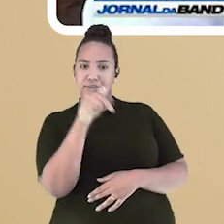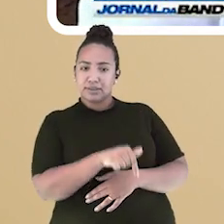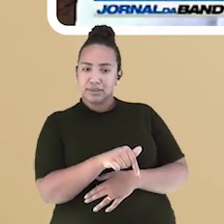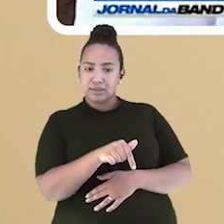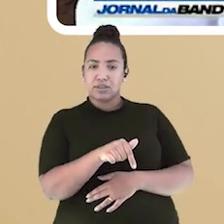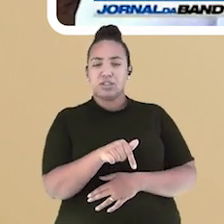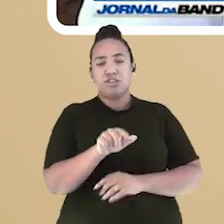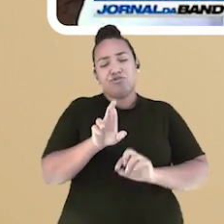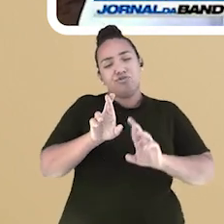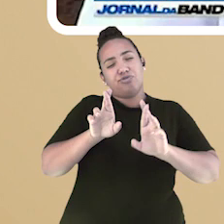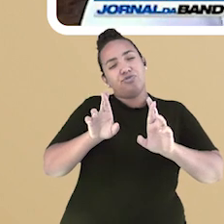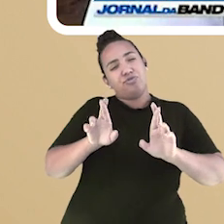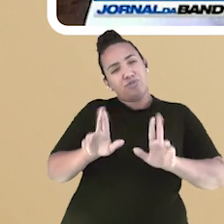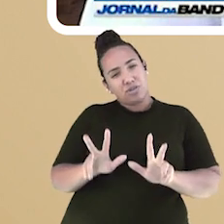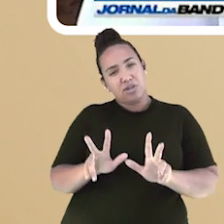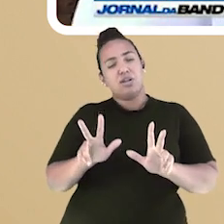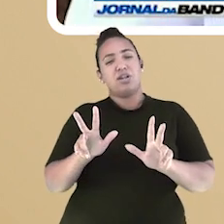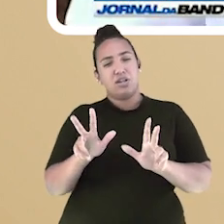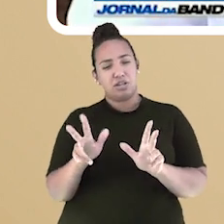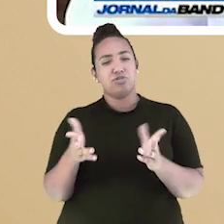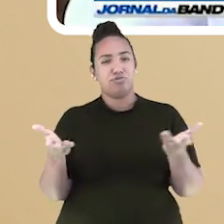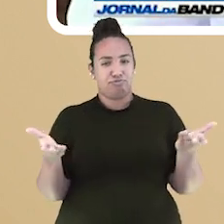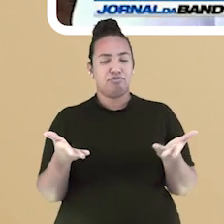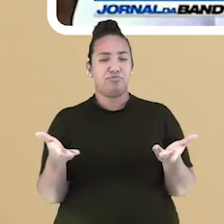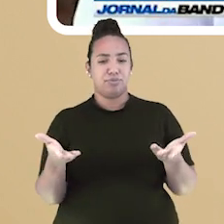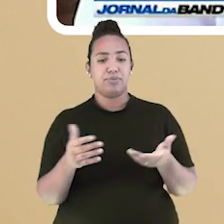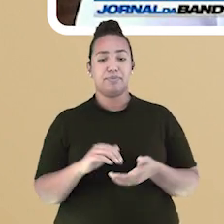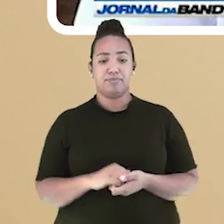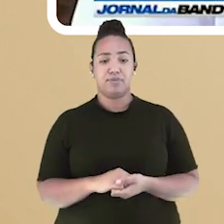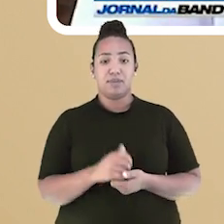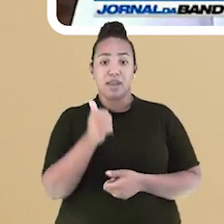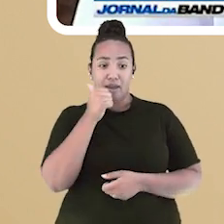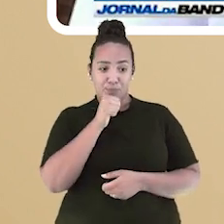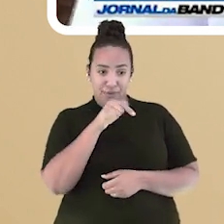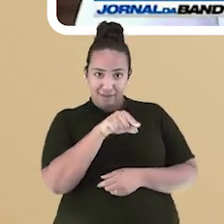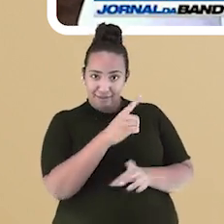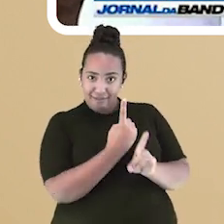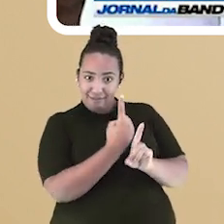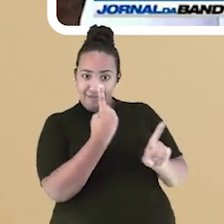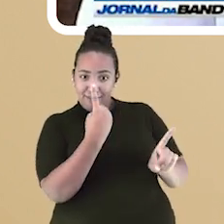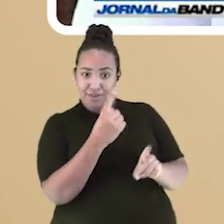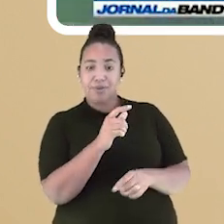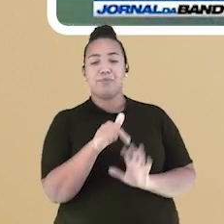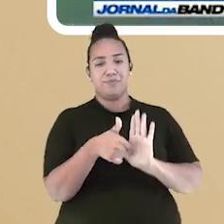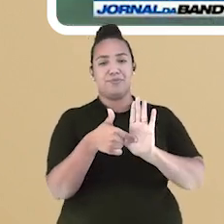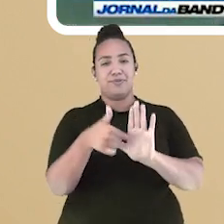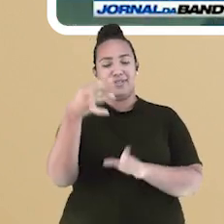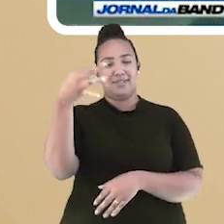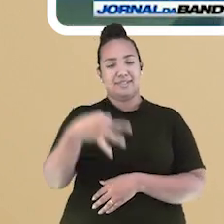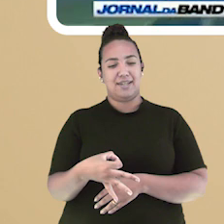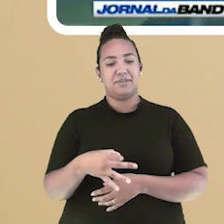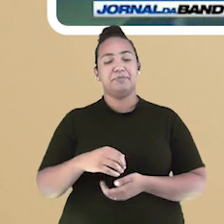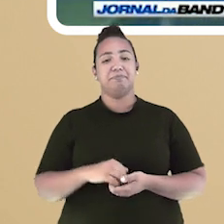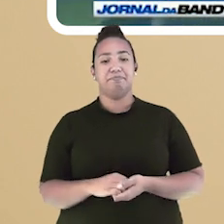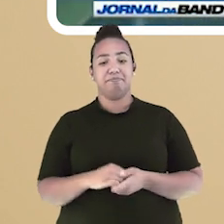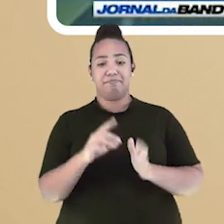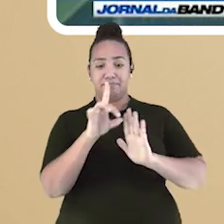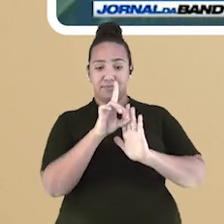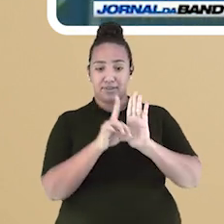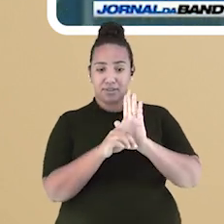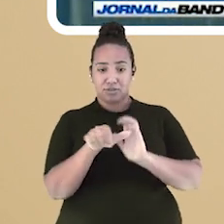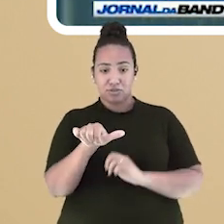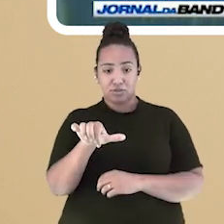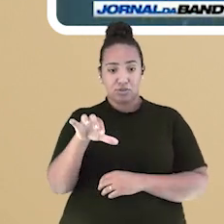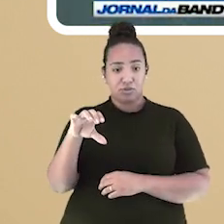fisicamente um pouquinho diferente dos índios modernos. E a Luzia, ela confirmou essa hipótese. Desde a década de 90, o crânio